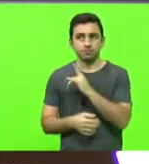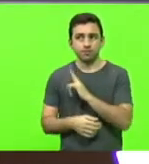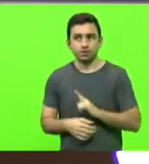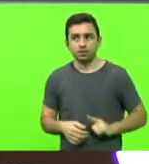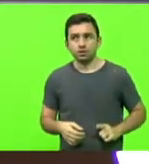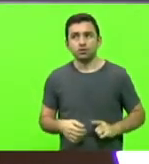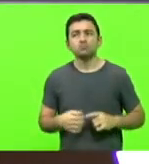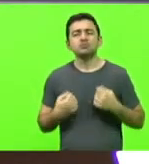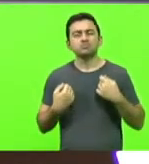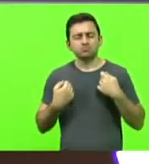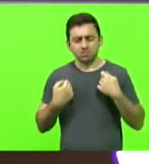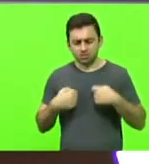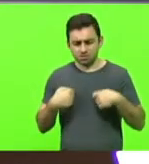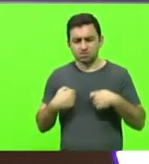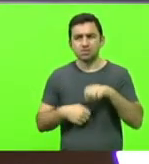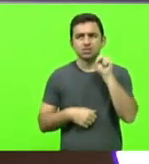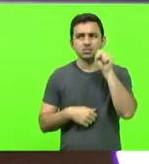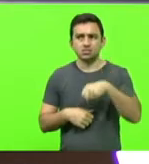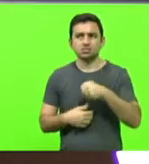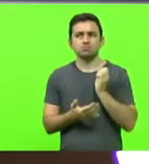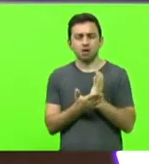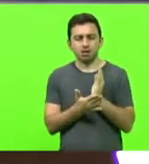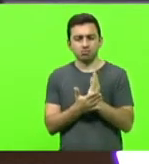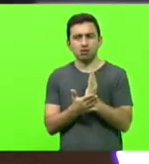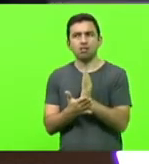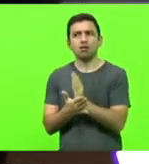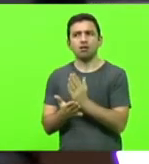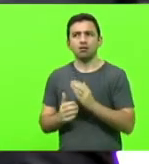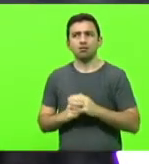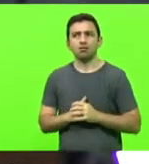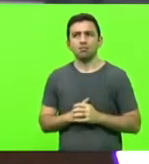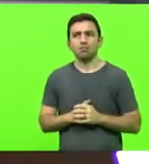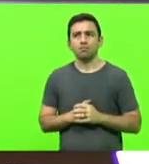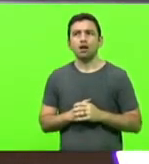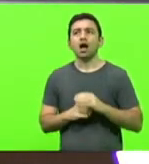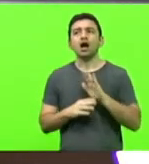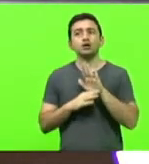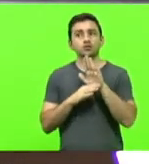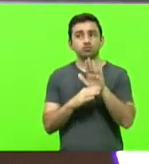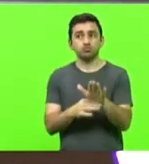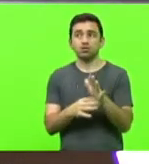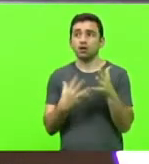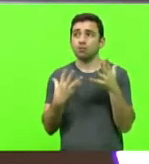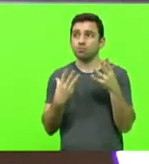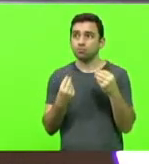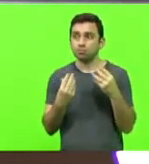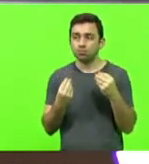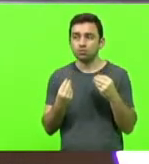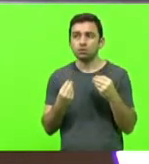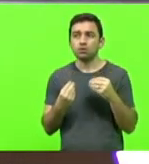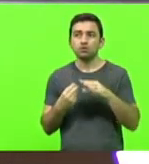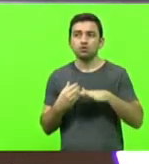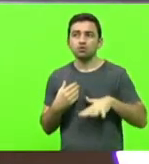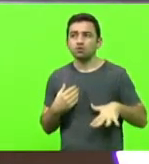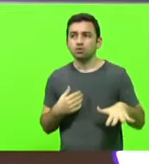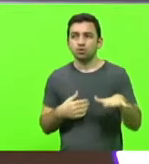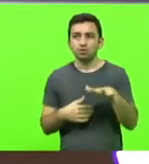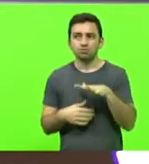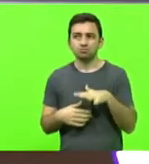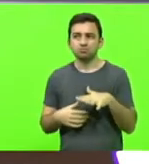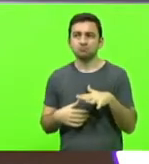ser parcelado e, portanto, ajuda muito. Né? Nós não estamos aqui fazendo nenhuma